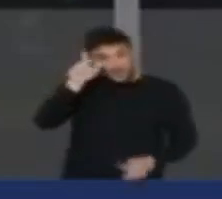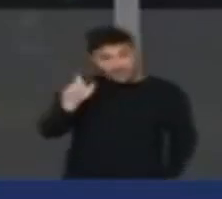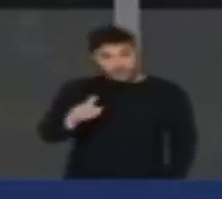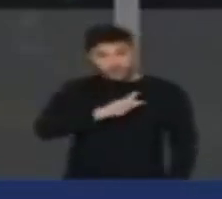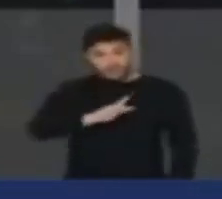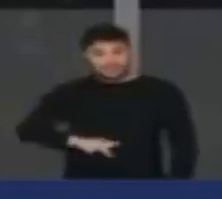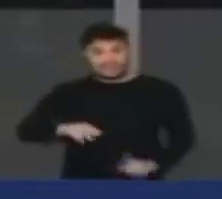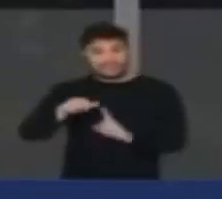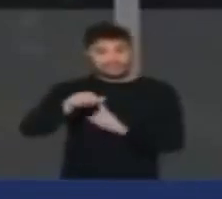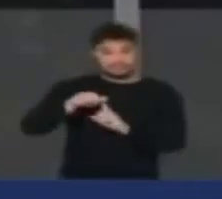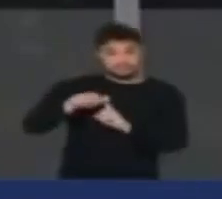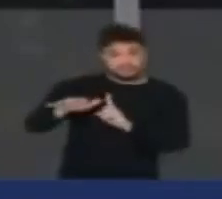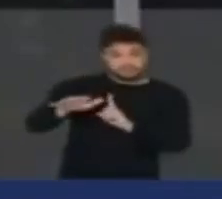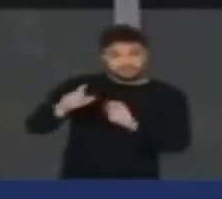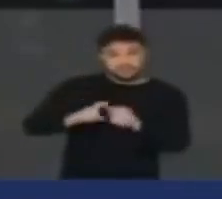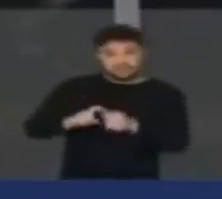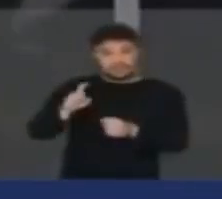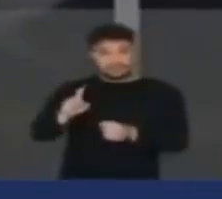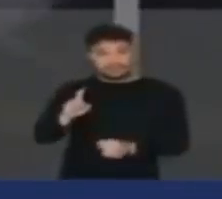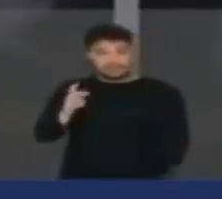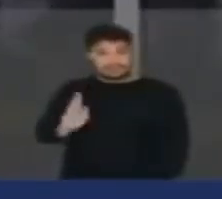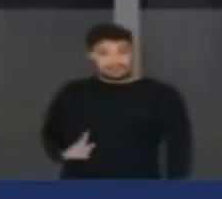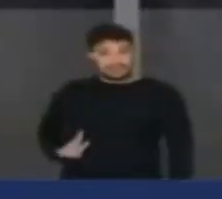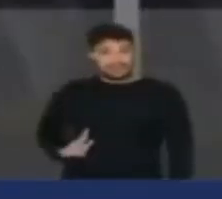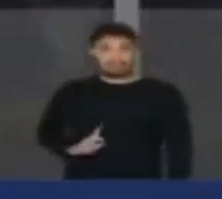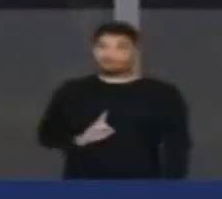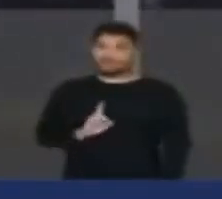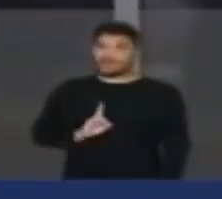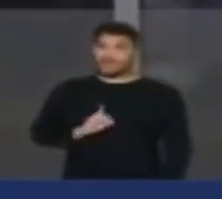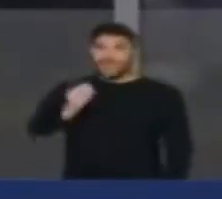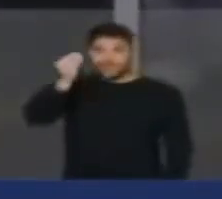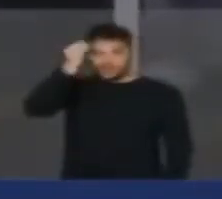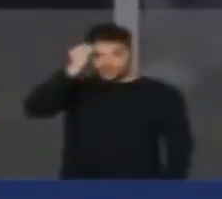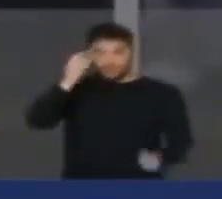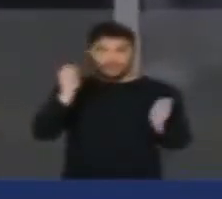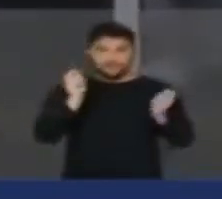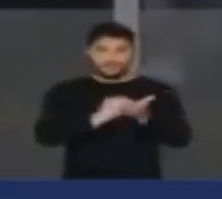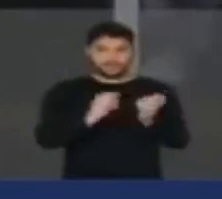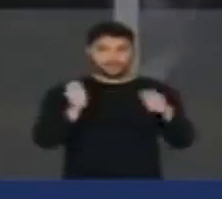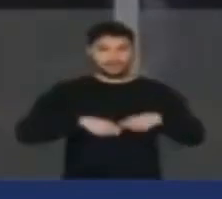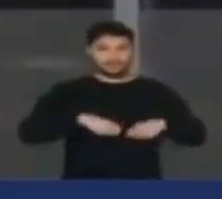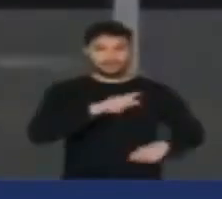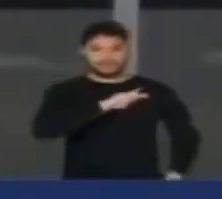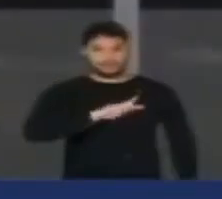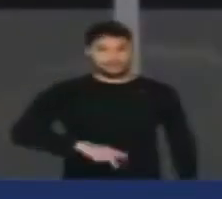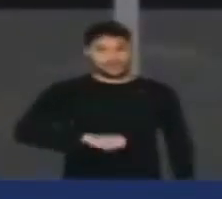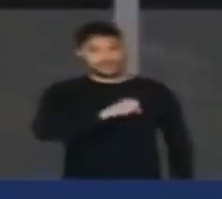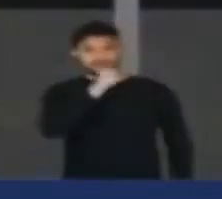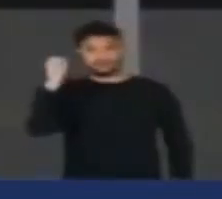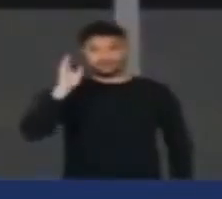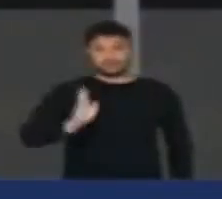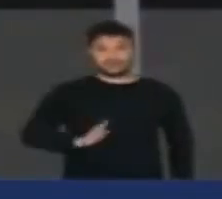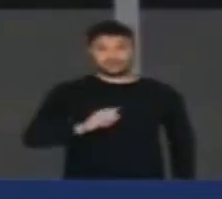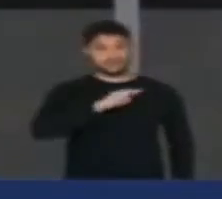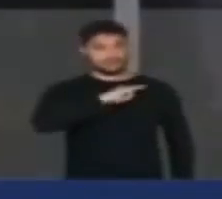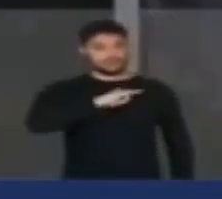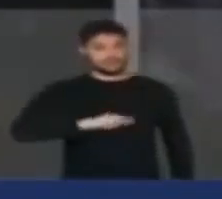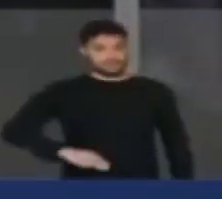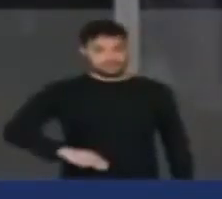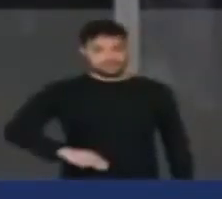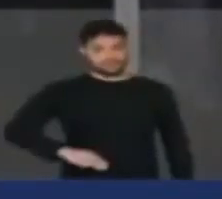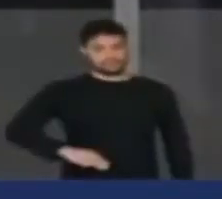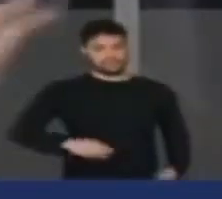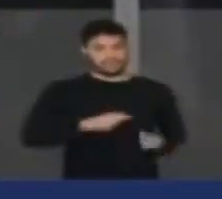da independência deste órgão. A incompetência é do presidente da República e do seu ministro da